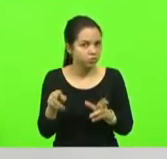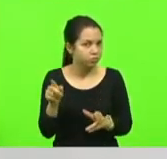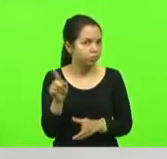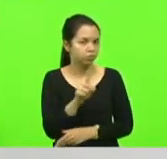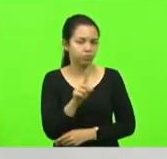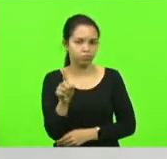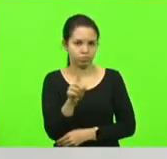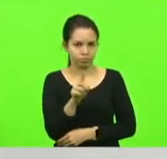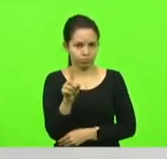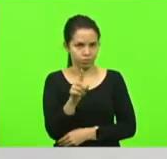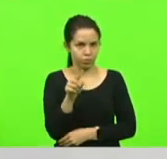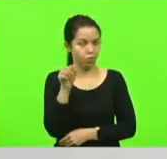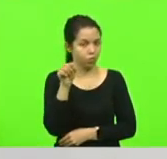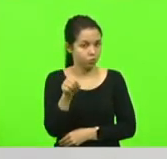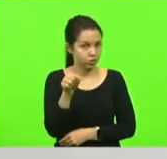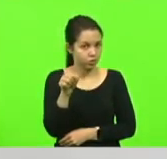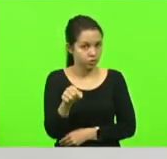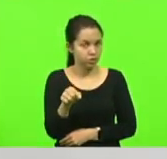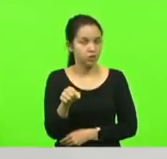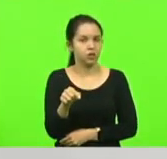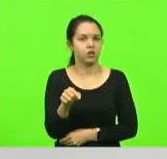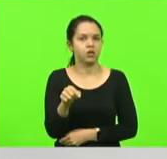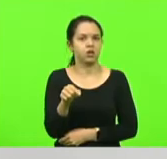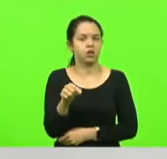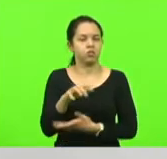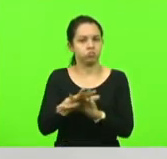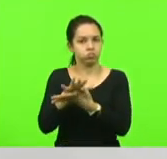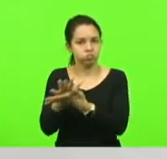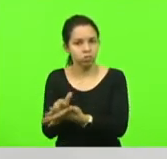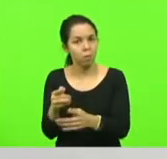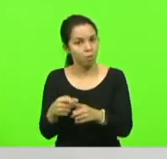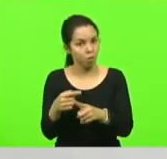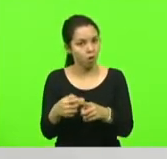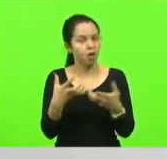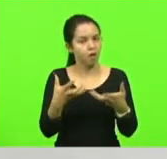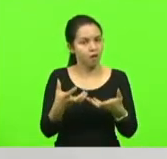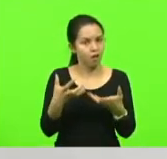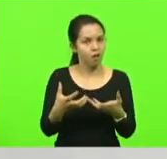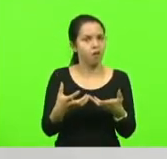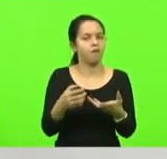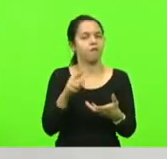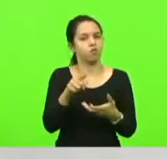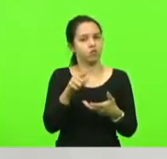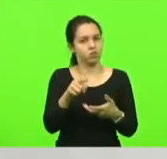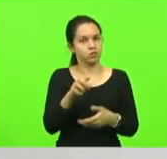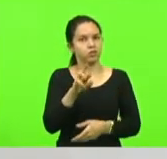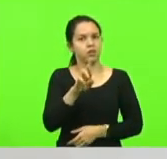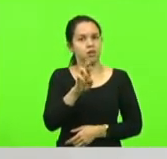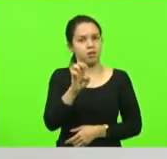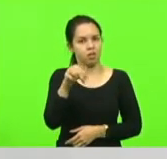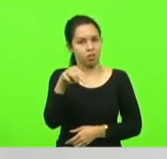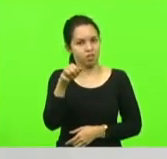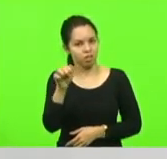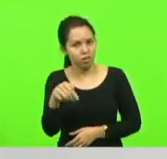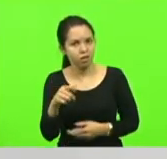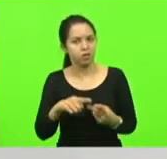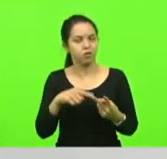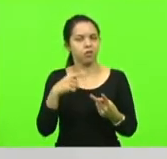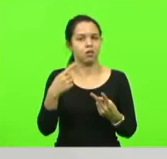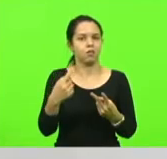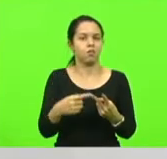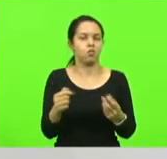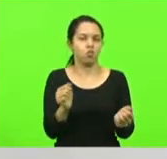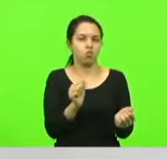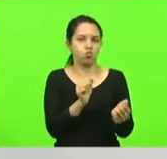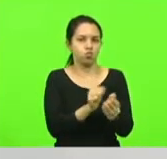Você derrotou porque quis, porque era bem para você o Renan, e depois se juntou a